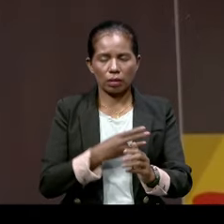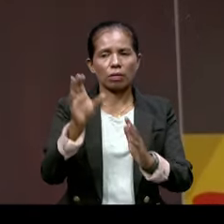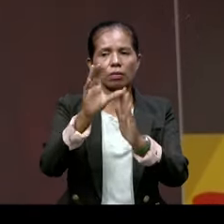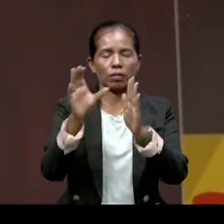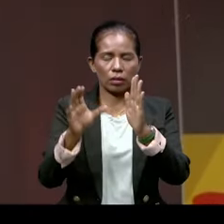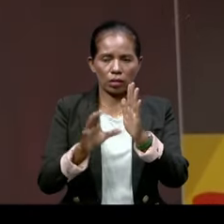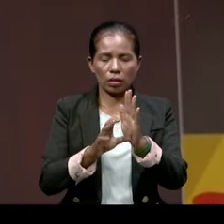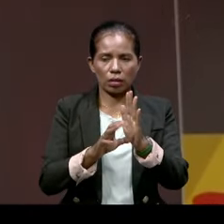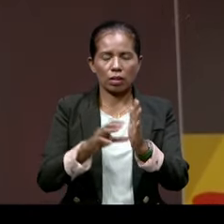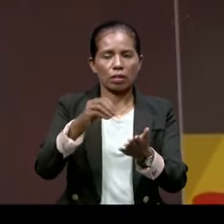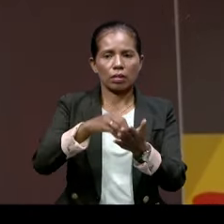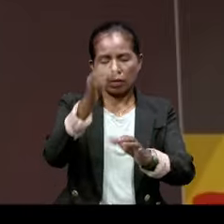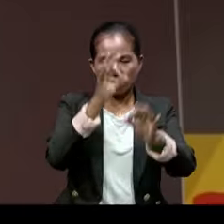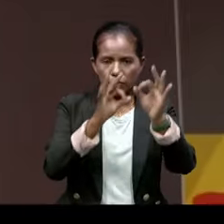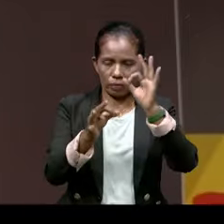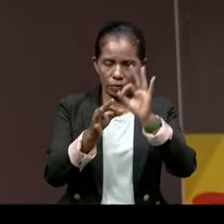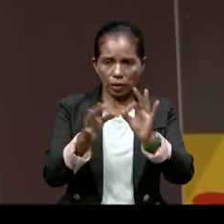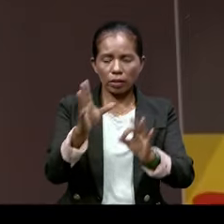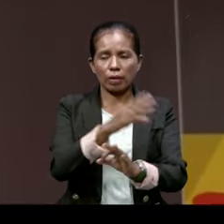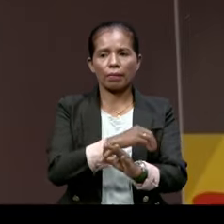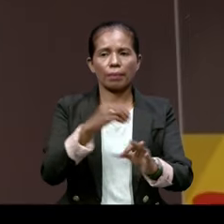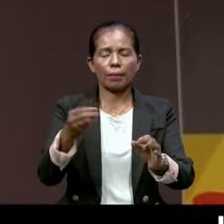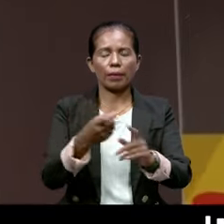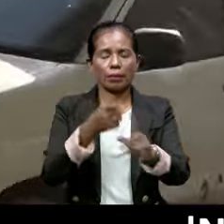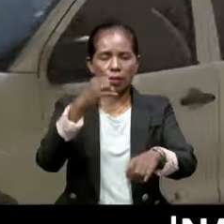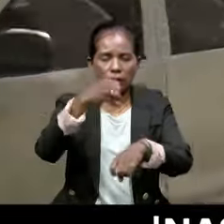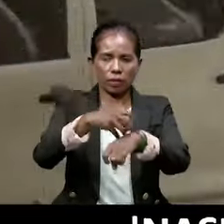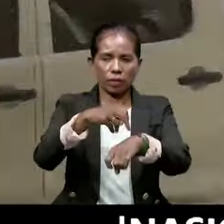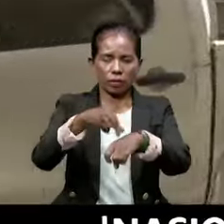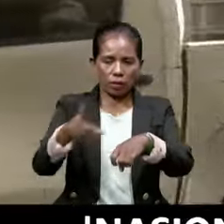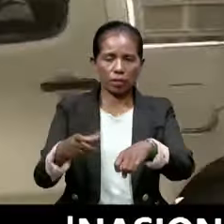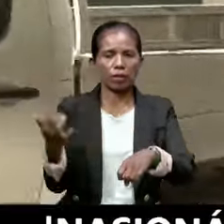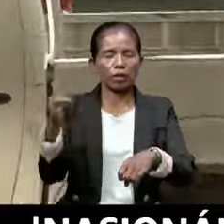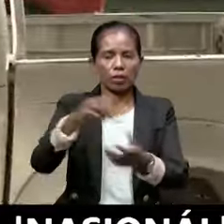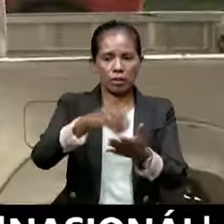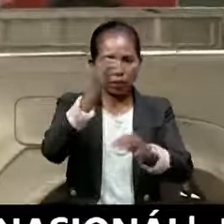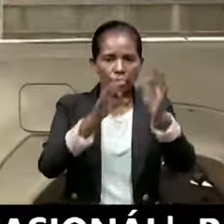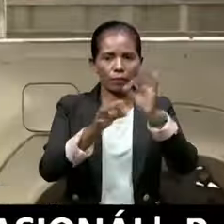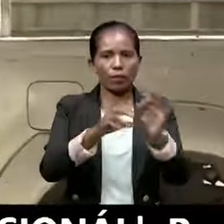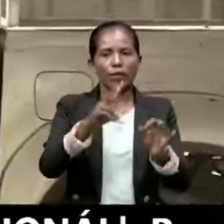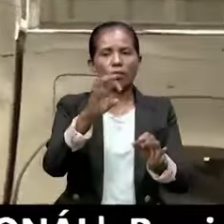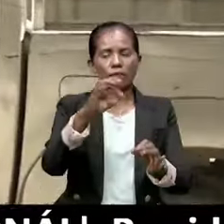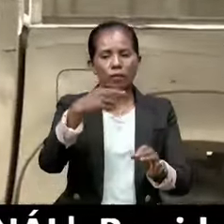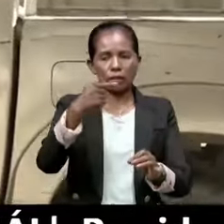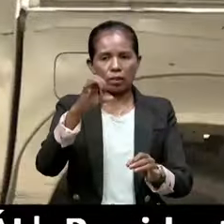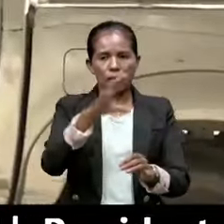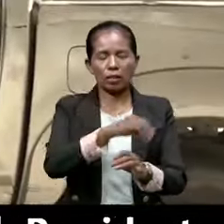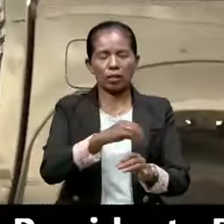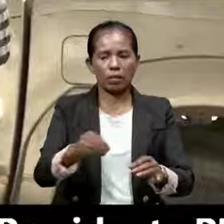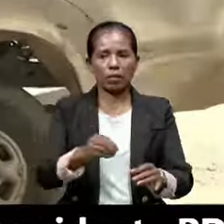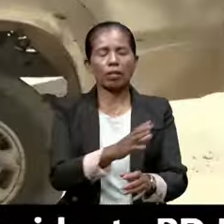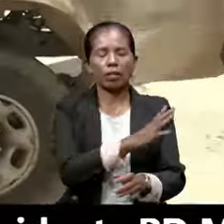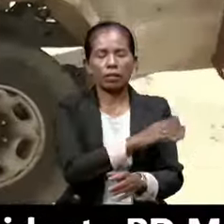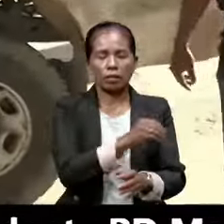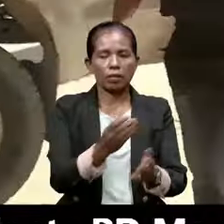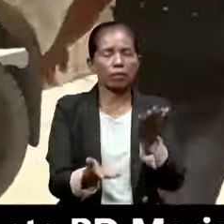Constituição garante e nós pacto internacional sem garante. Além de Virgílio considera a decisão ICUS depende do processo de